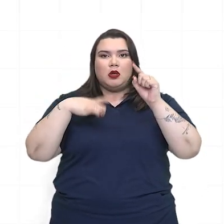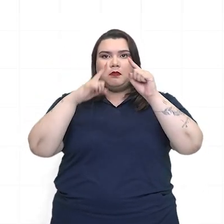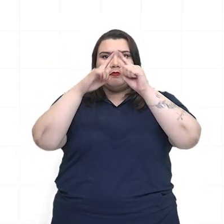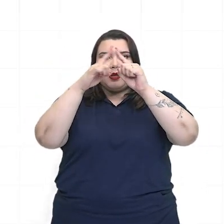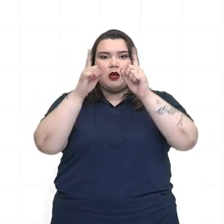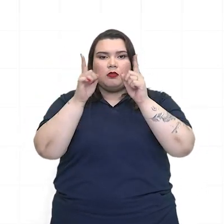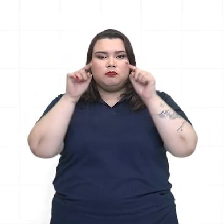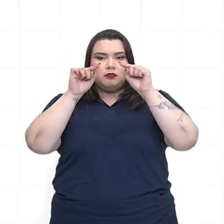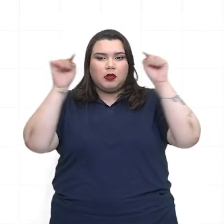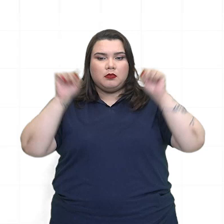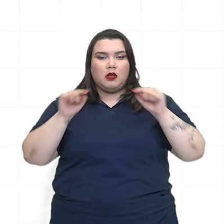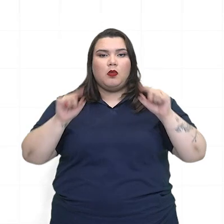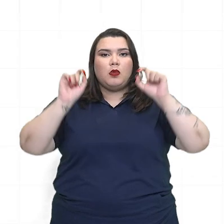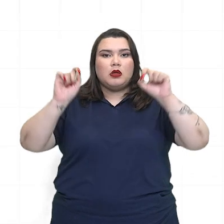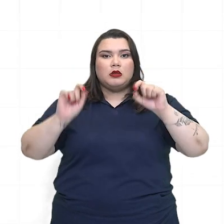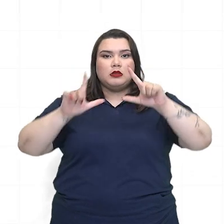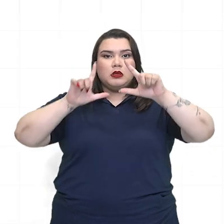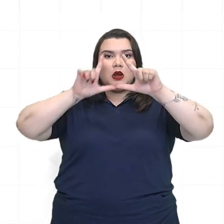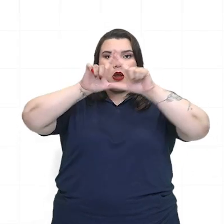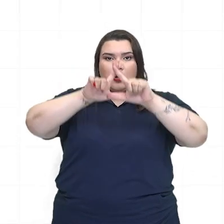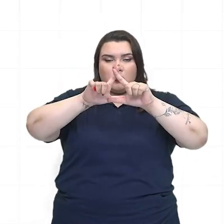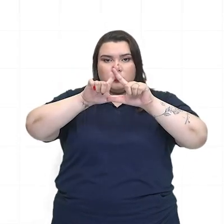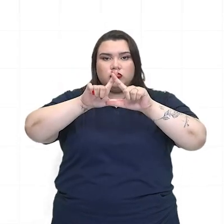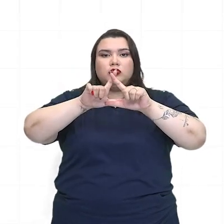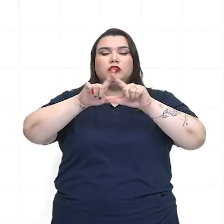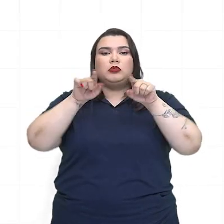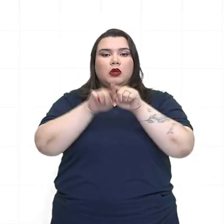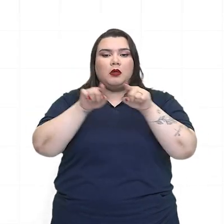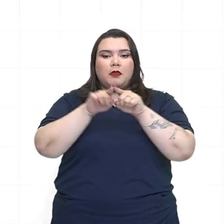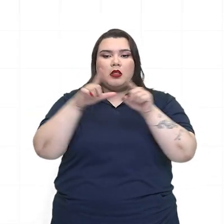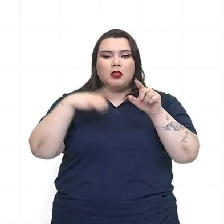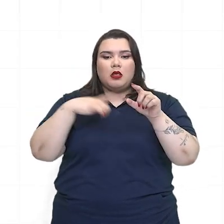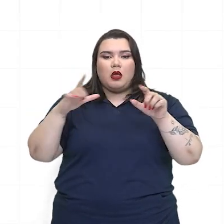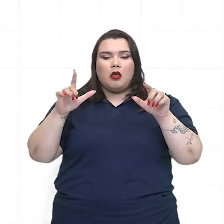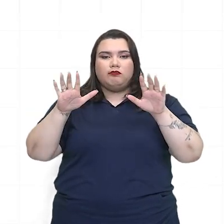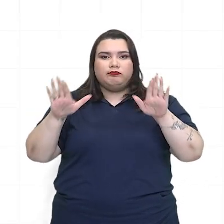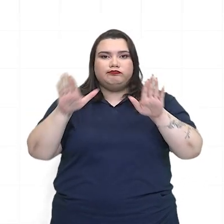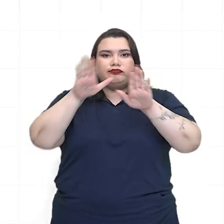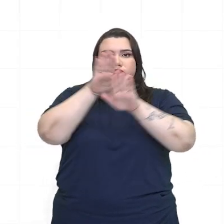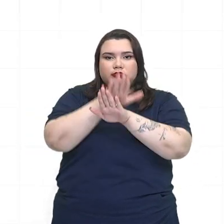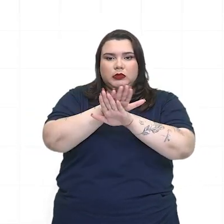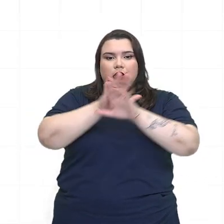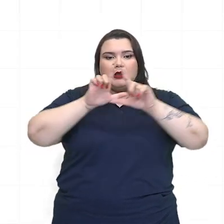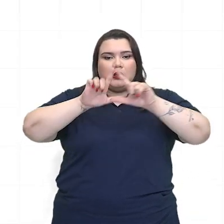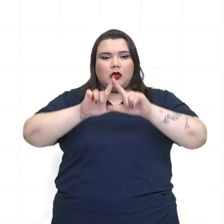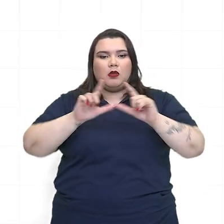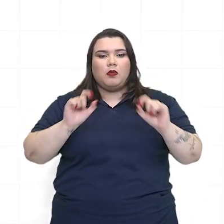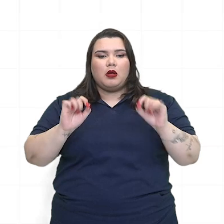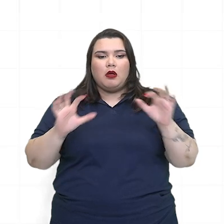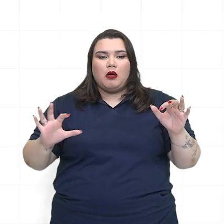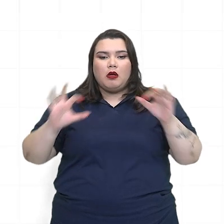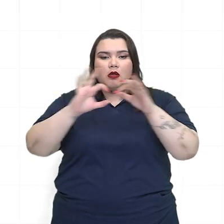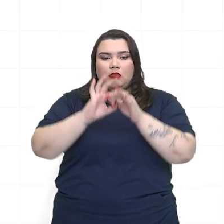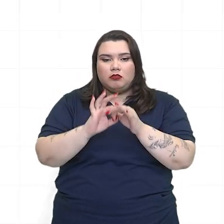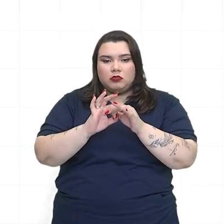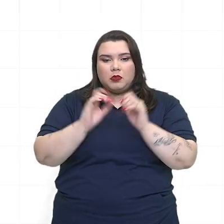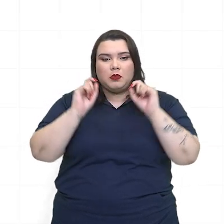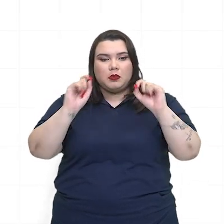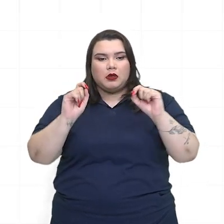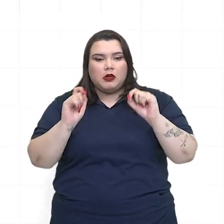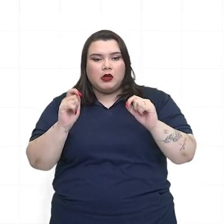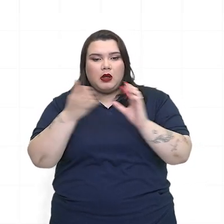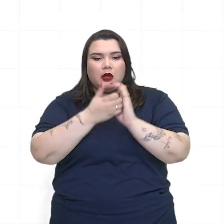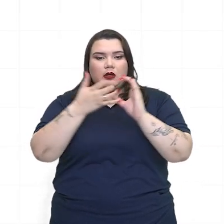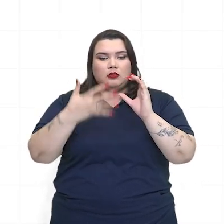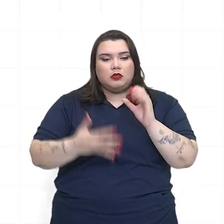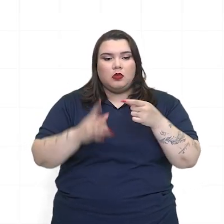com 2 triângulos sobrepostos. E ela está relacionada com a união de elementos, a saber,